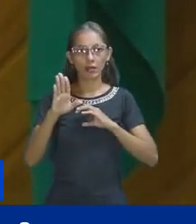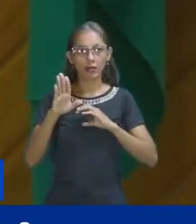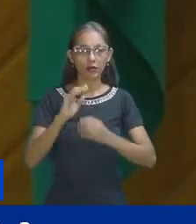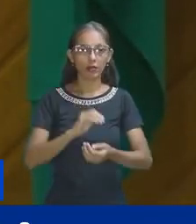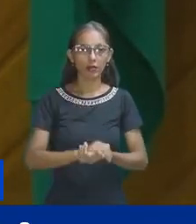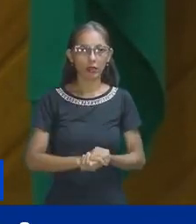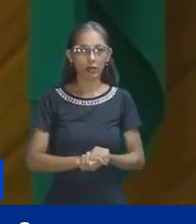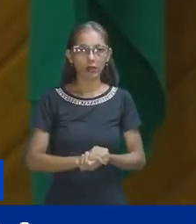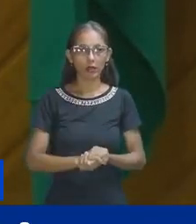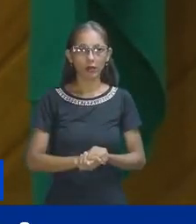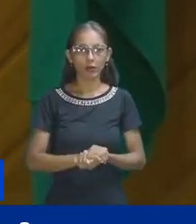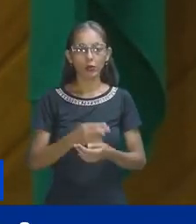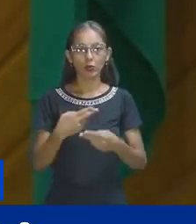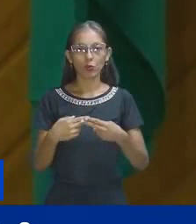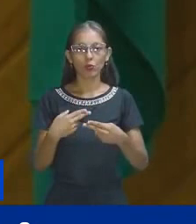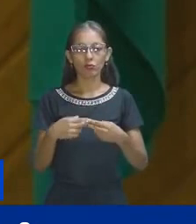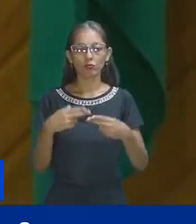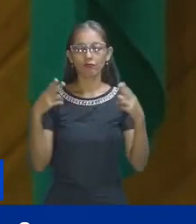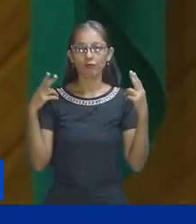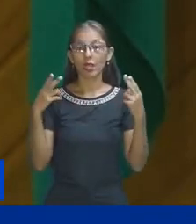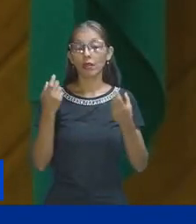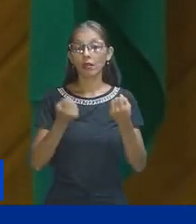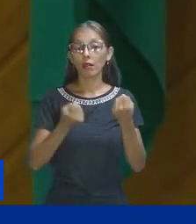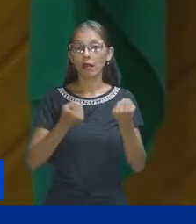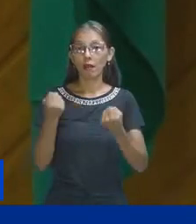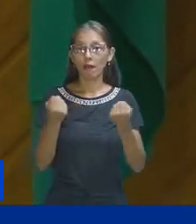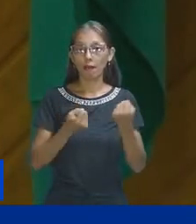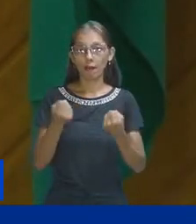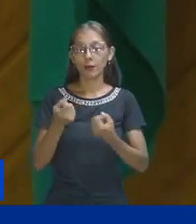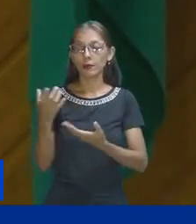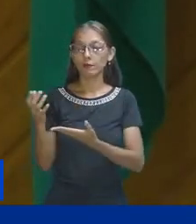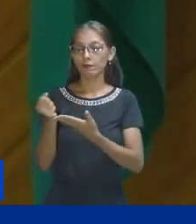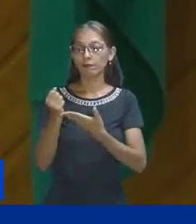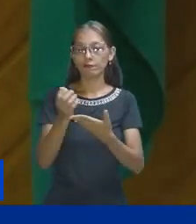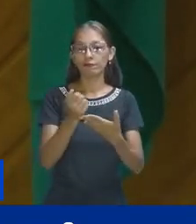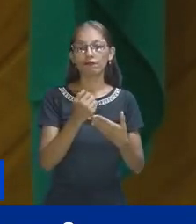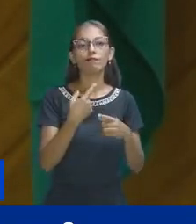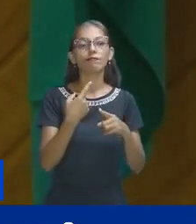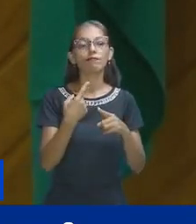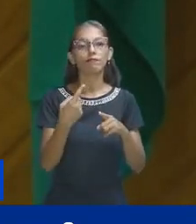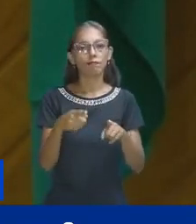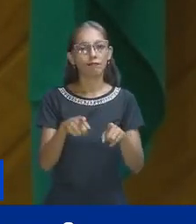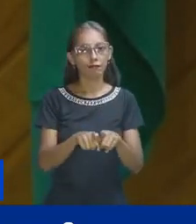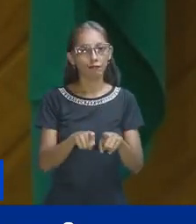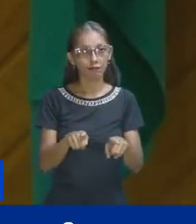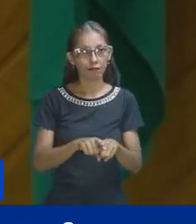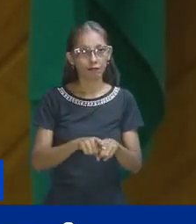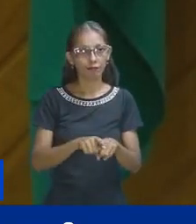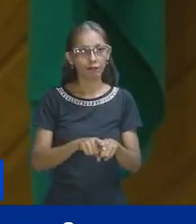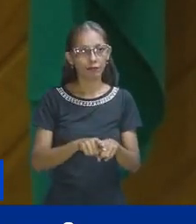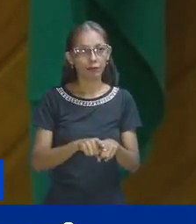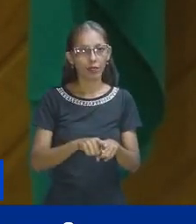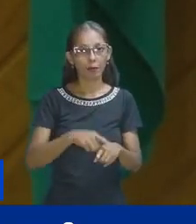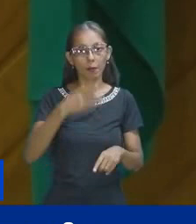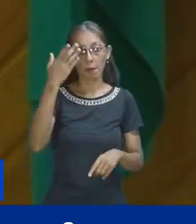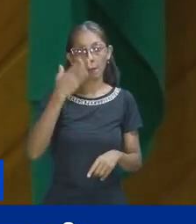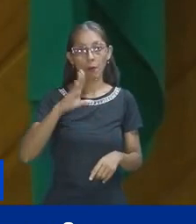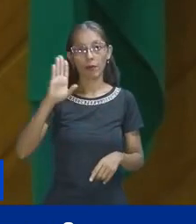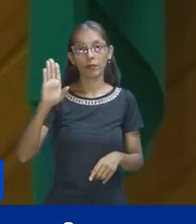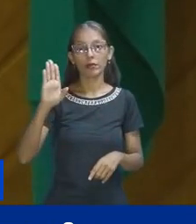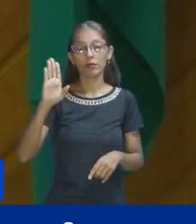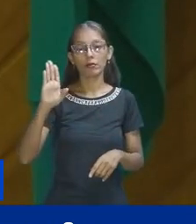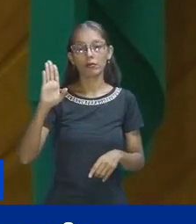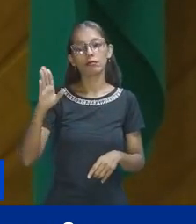efetuar o transporte de vários eleitores e ainda fazer promessa de empregos, se acaso eleito, e os